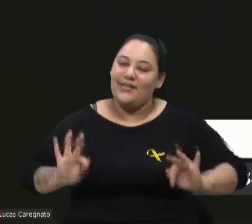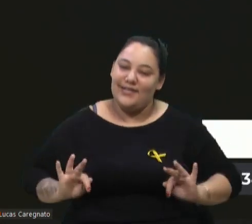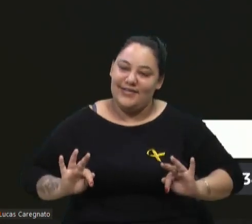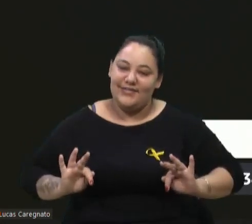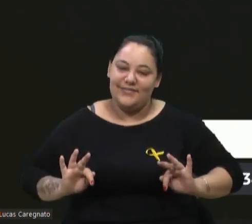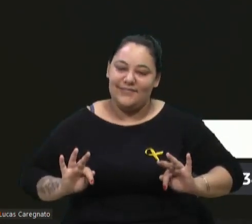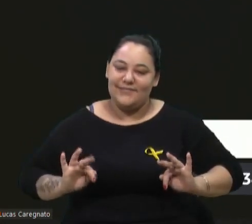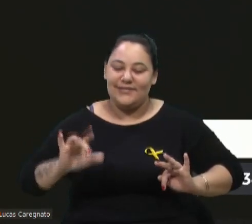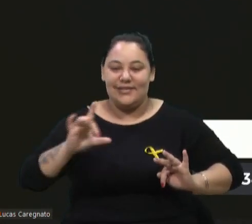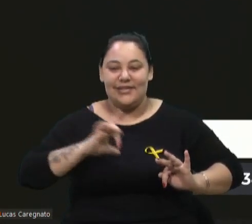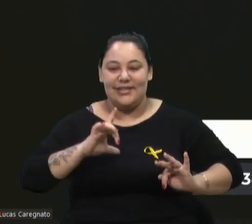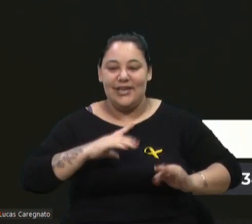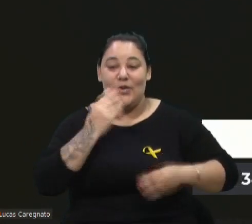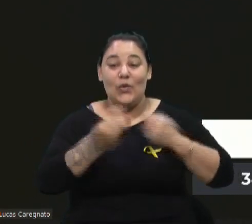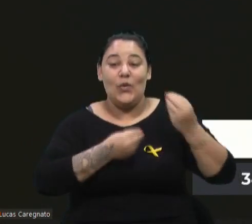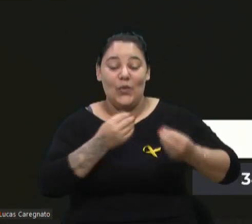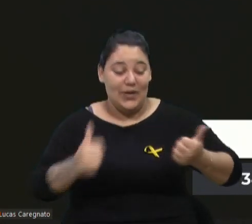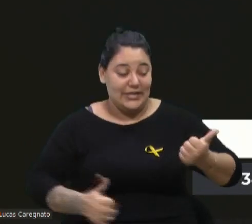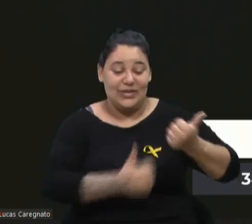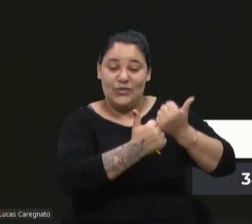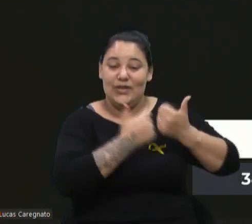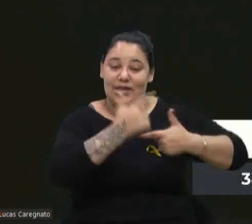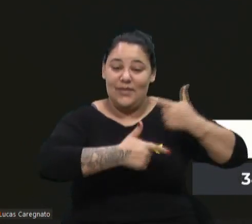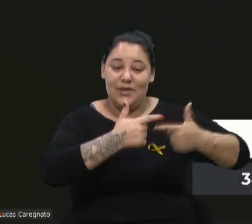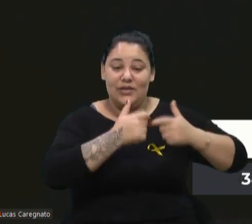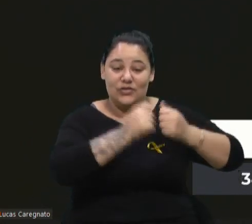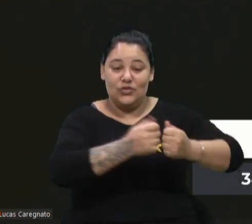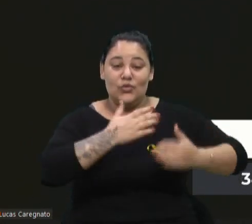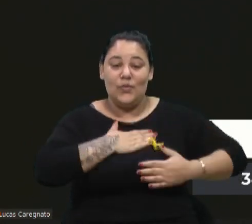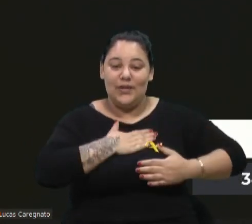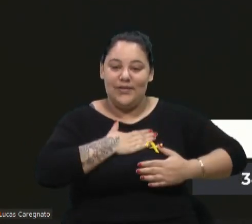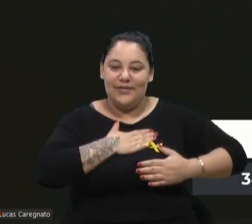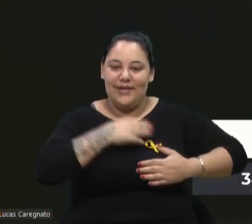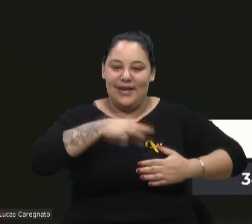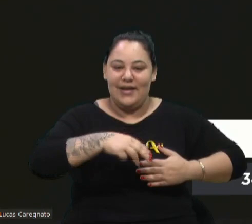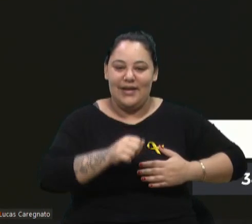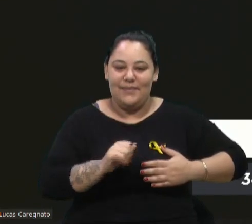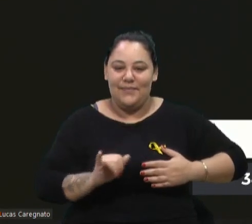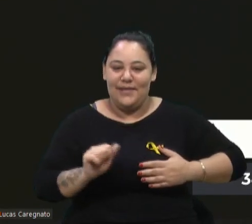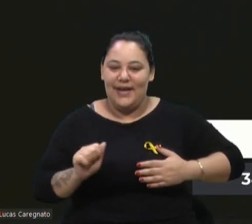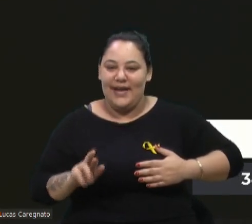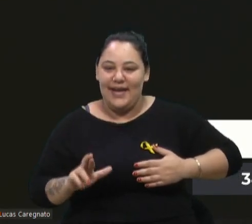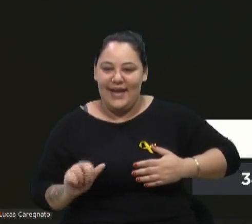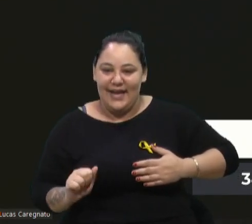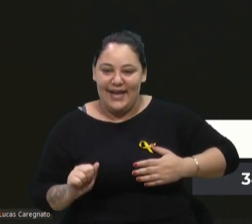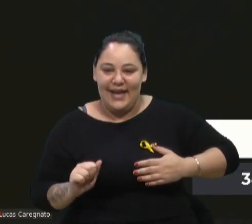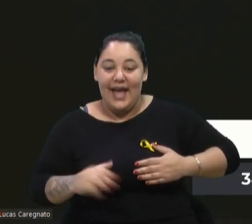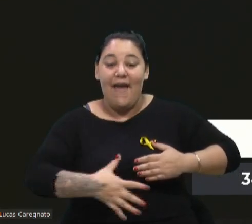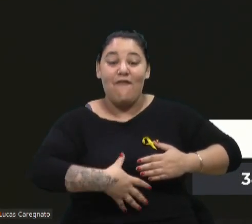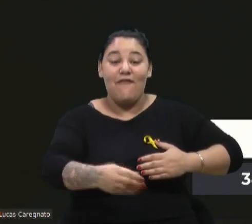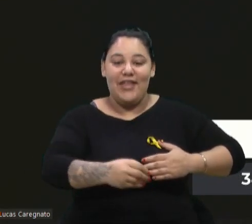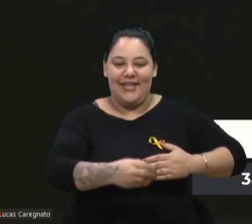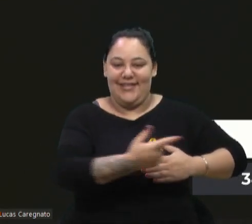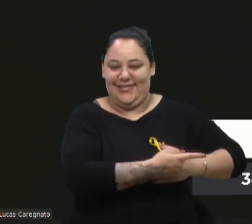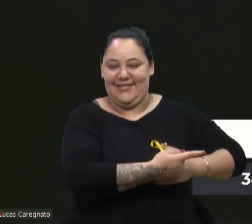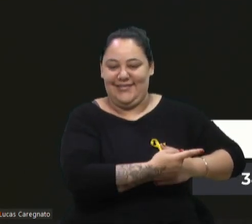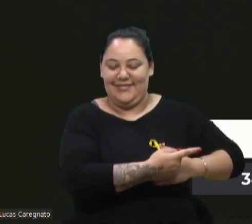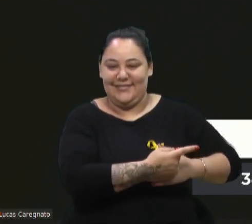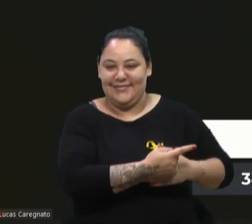como assessora do meu mandato Maiara, que é filha do Eloy Galon.